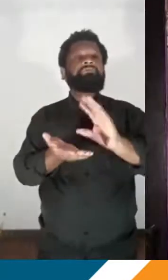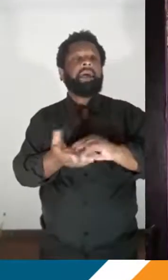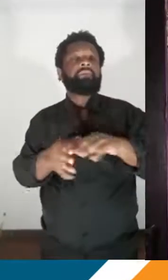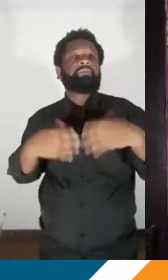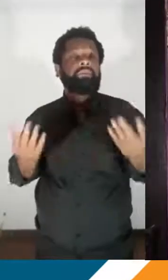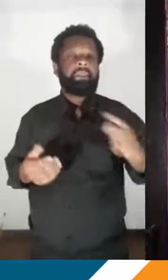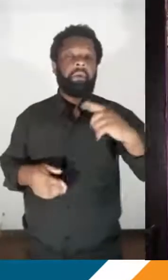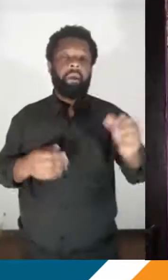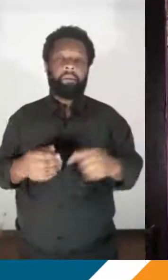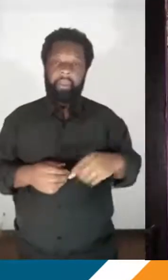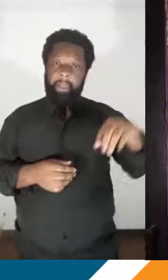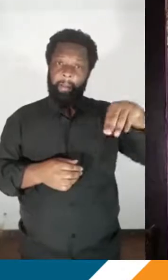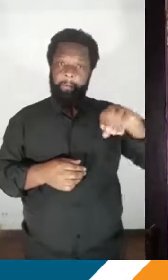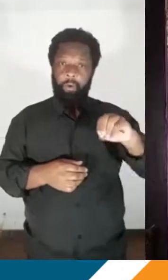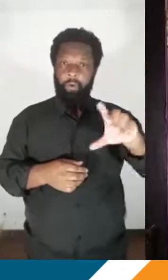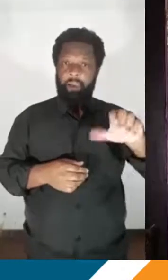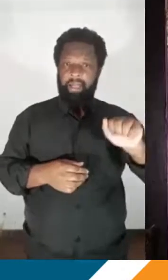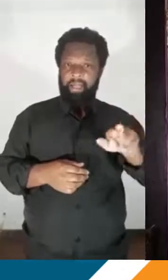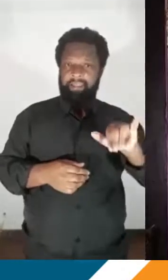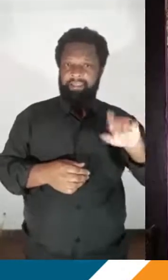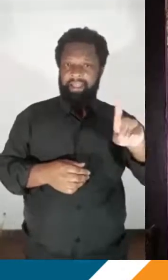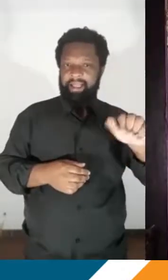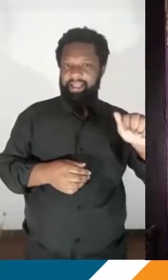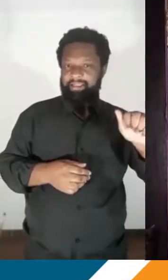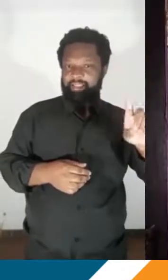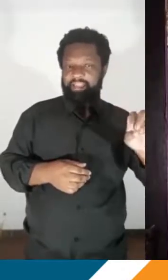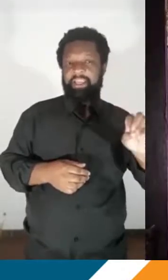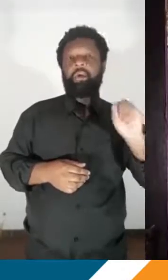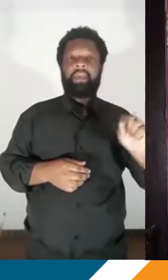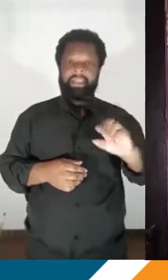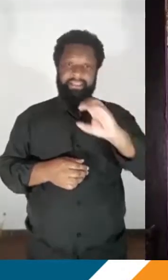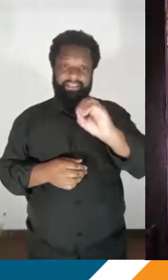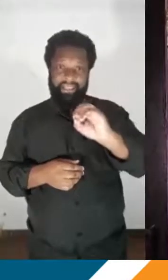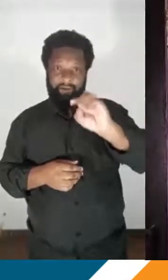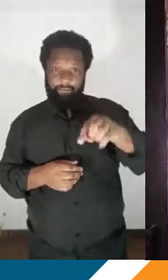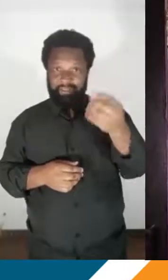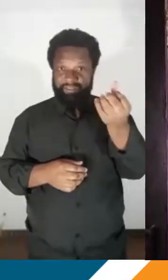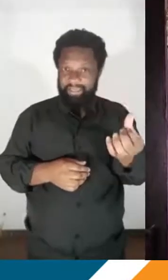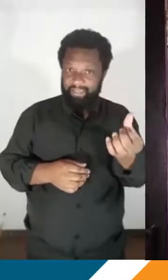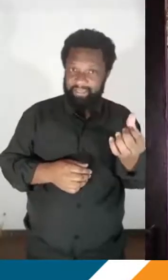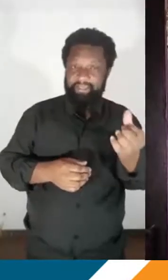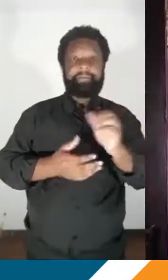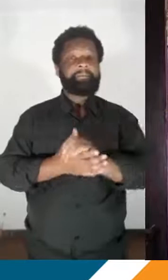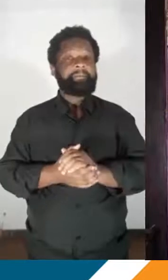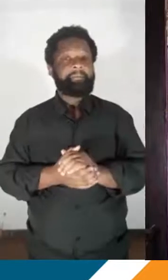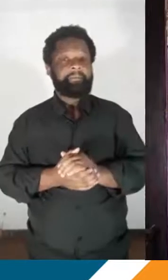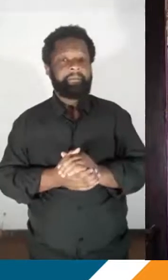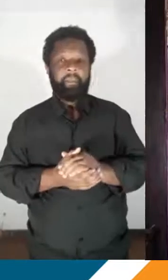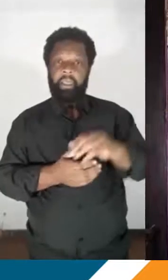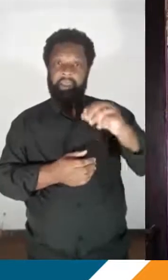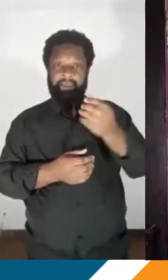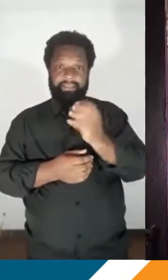Os dados que nós temos são molaridade 0,6, aqui ó,